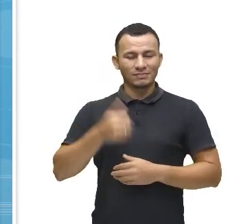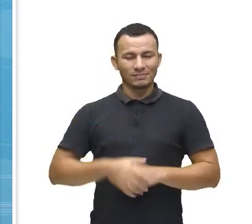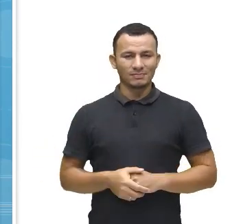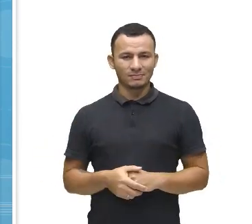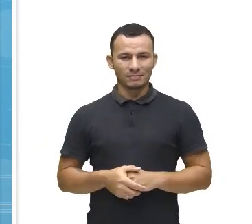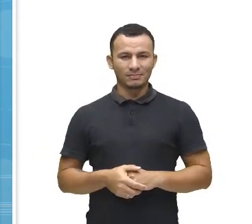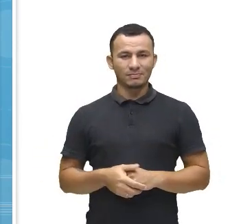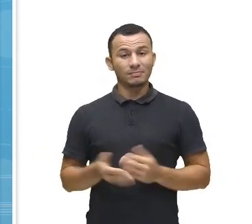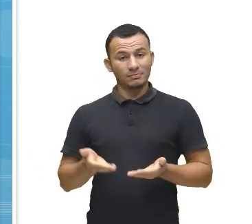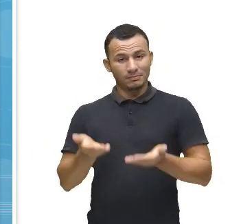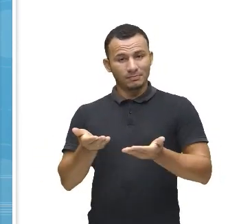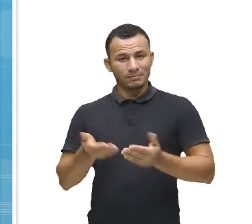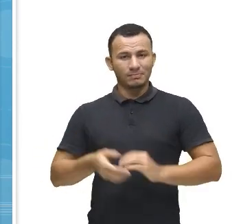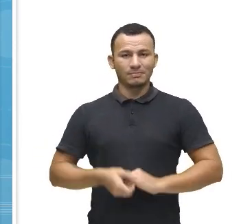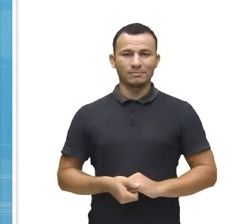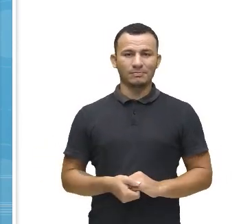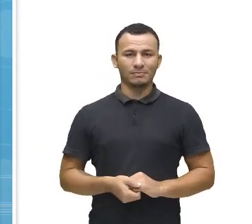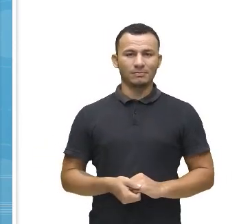lá.